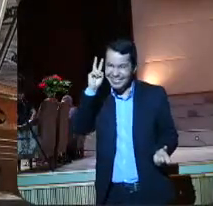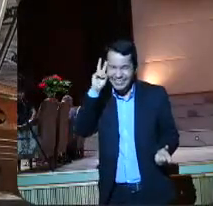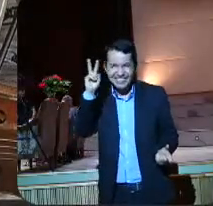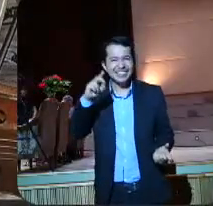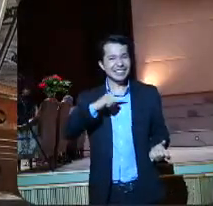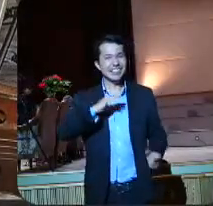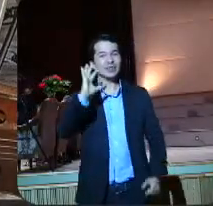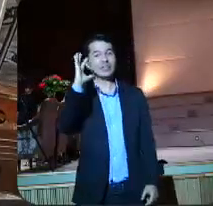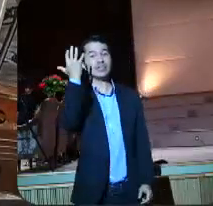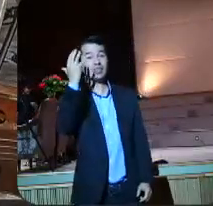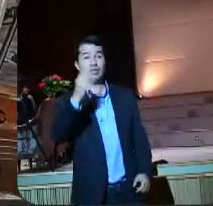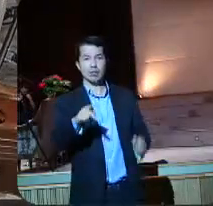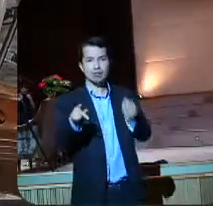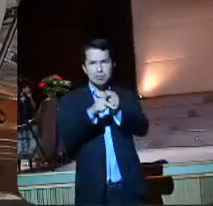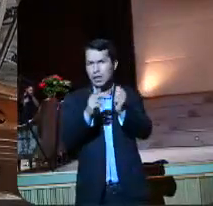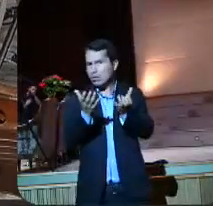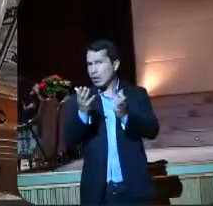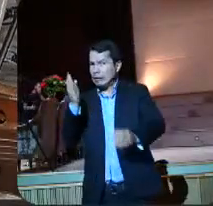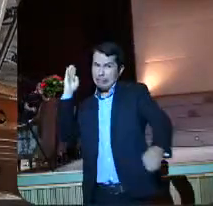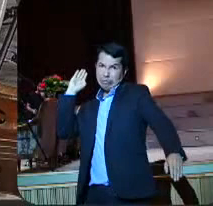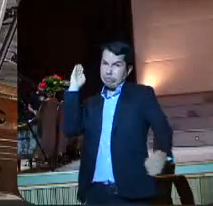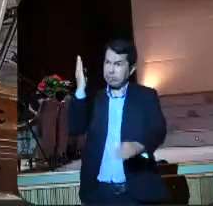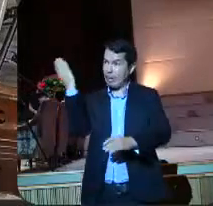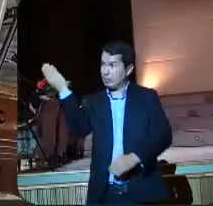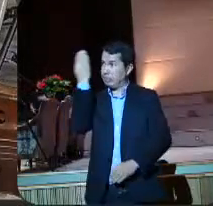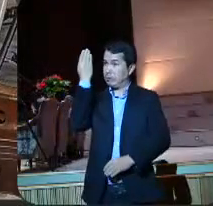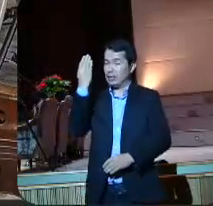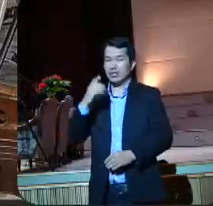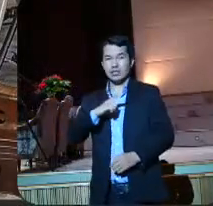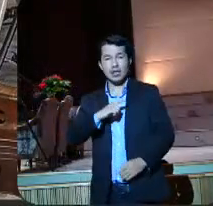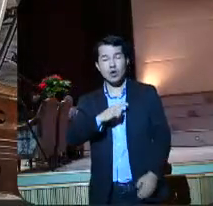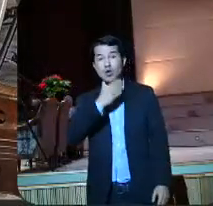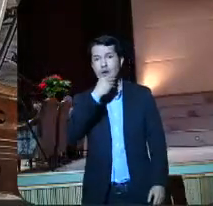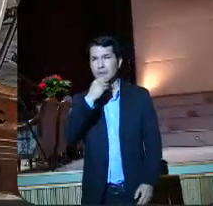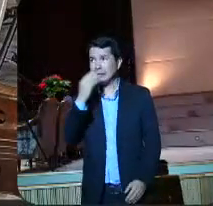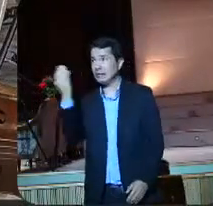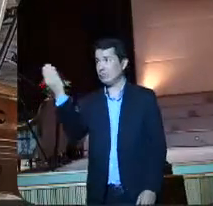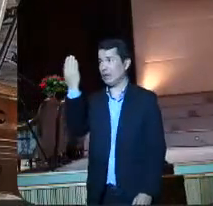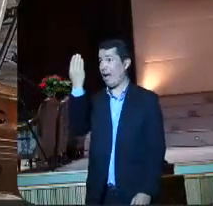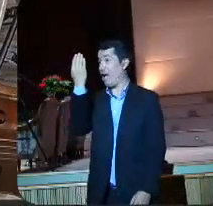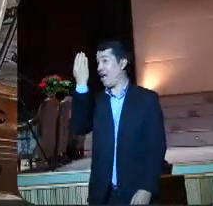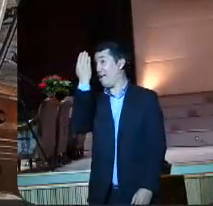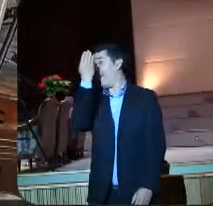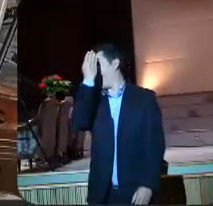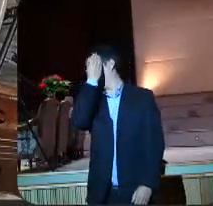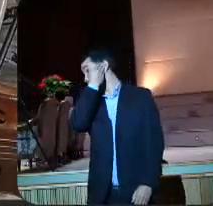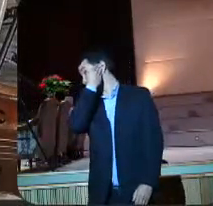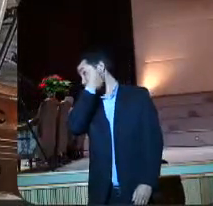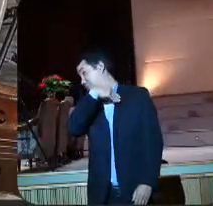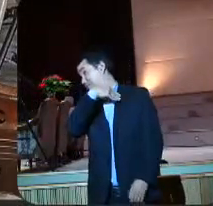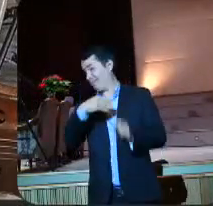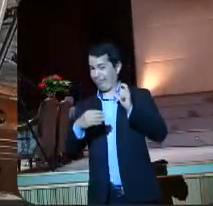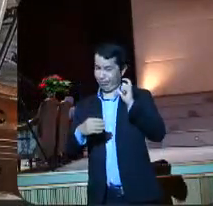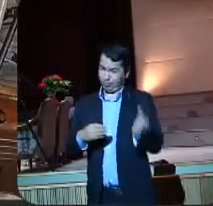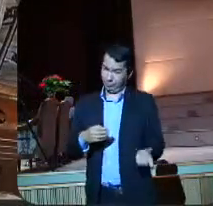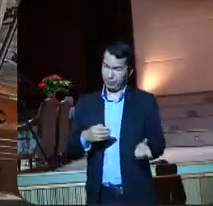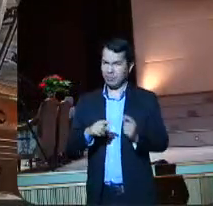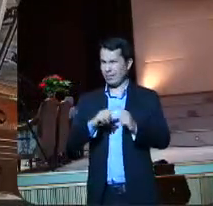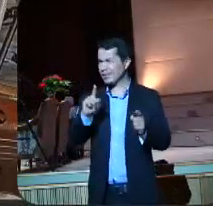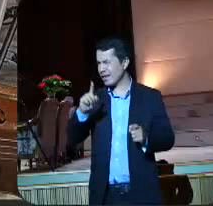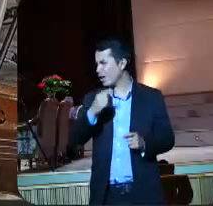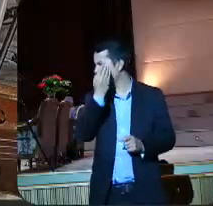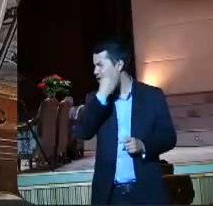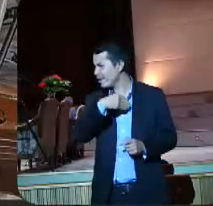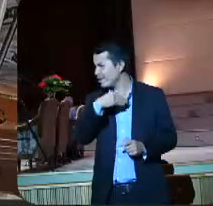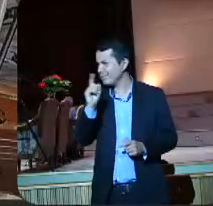cabeça. Pegou na orelha porque eu acho que Malco deu aquela desviadinha assim e pegou na orelha, tá? Porque o alvo não era a